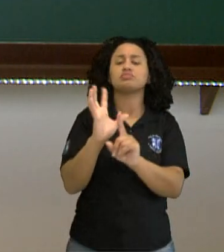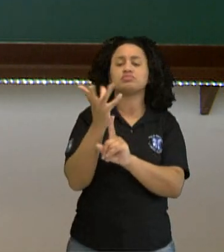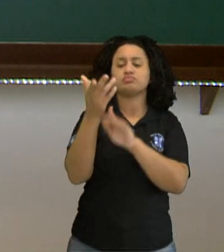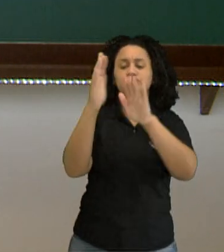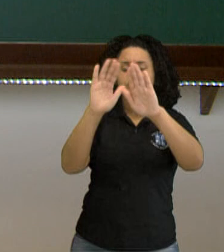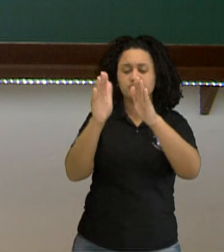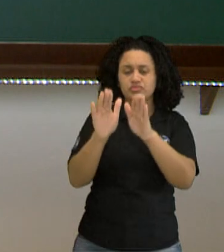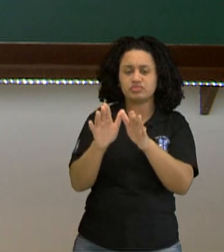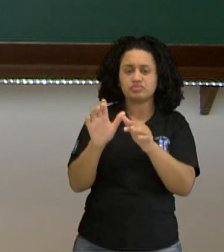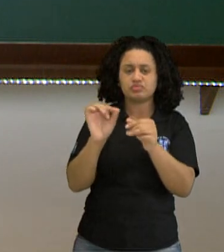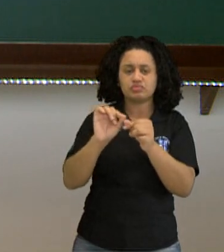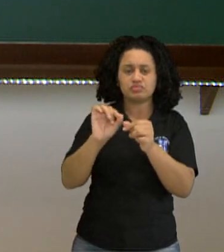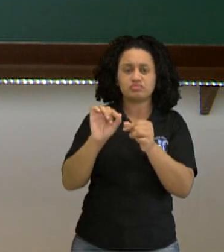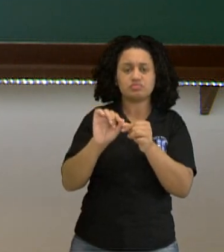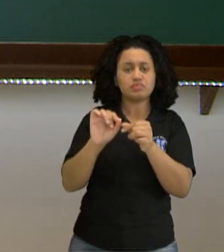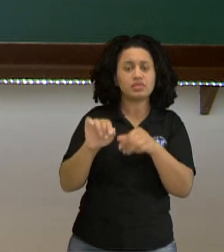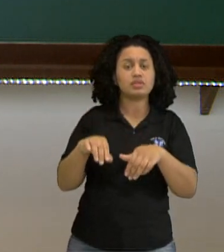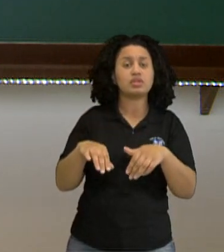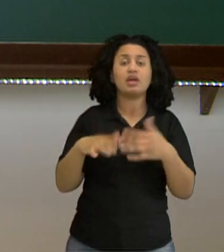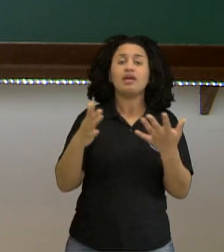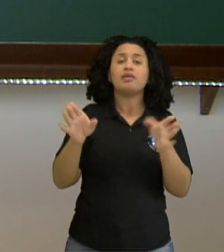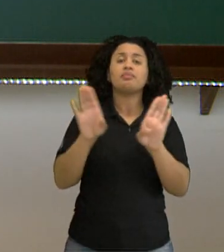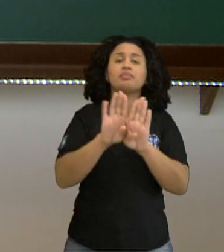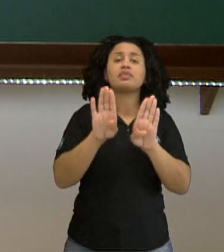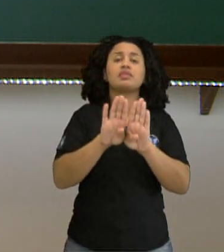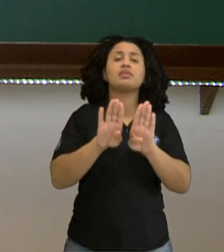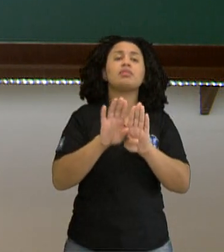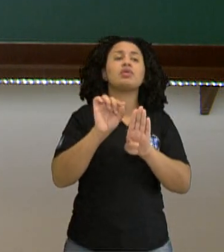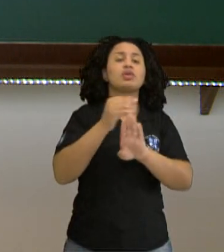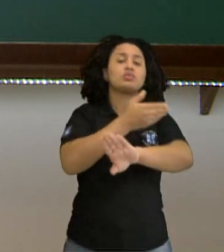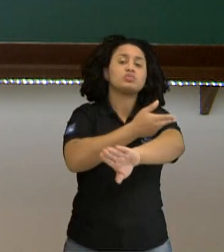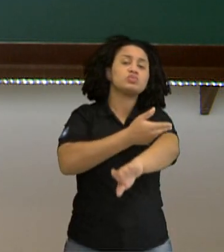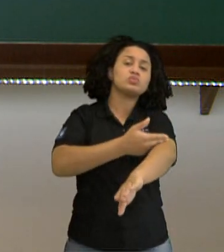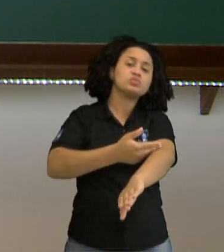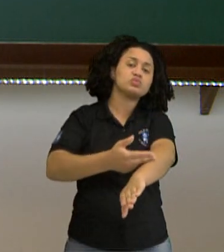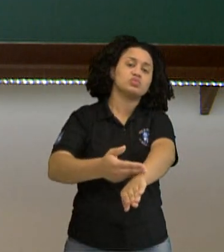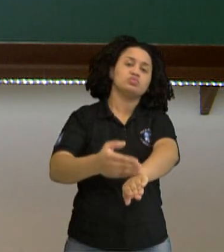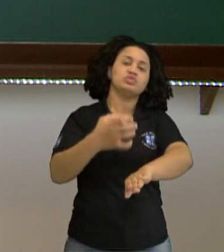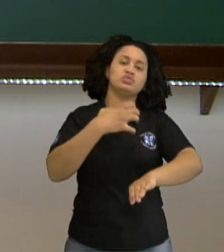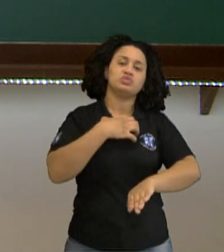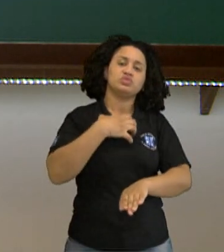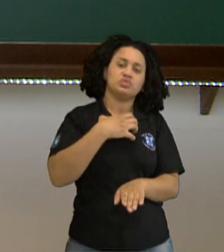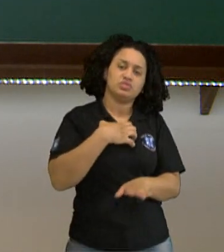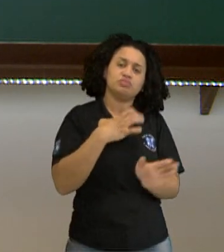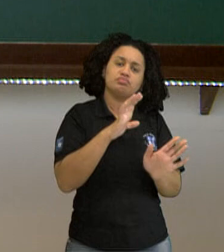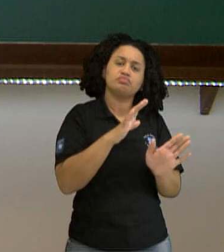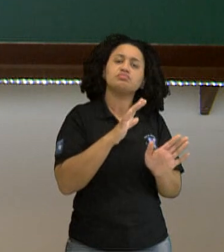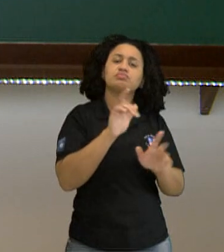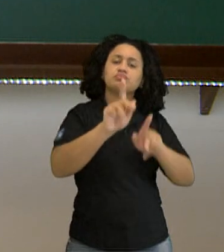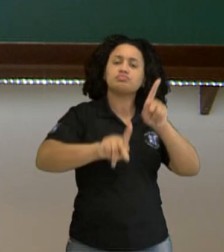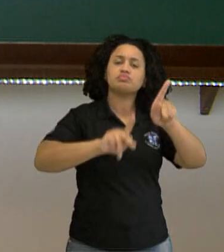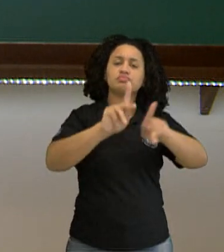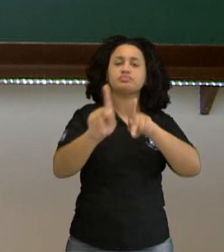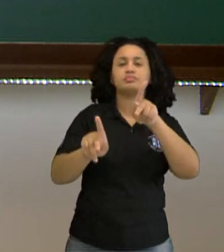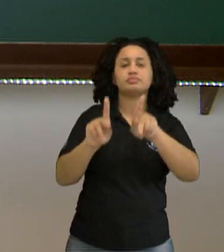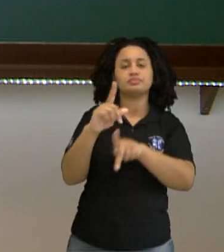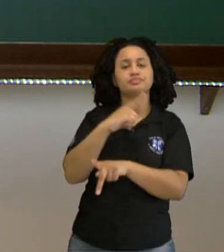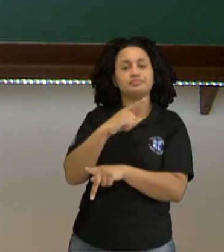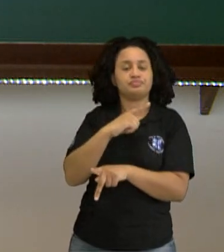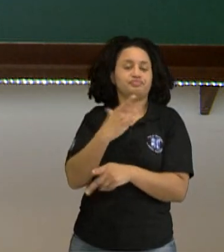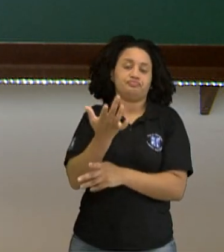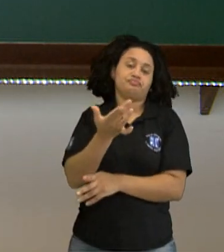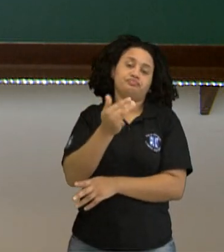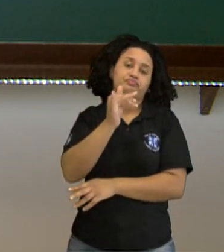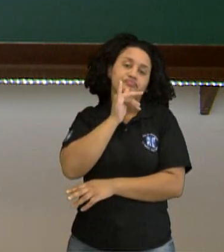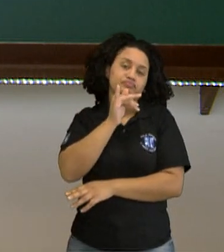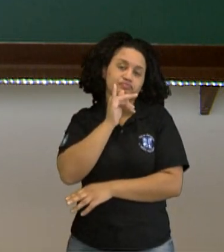artesanatos. Falamos isso muito, né, nos costumes, né, nos hábitos, né, que o povo tem. Como, por